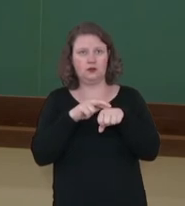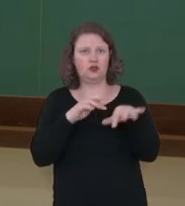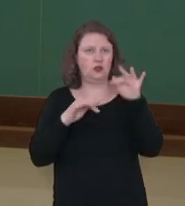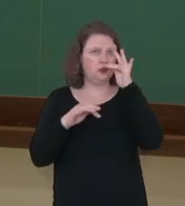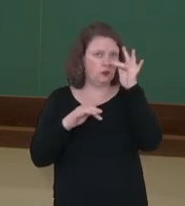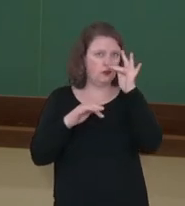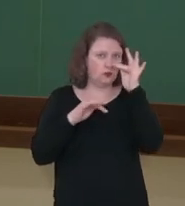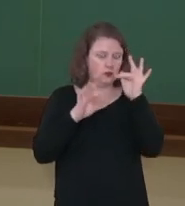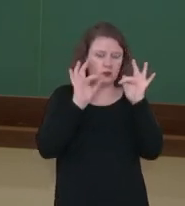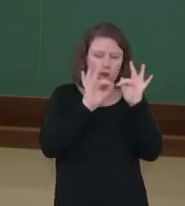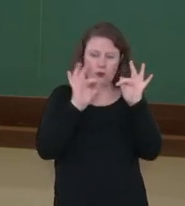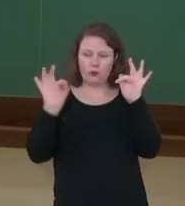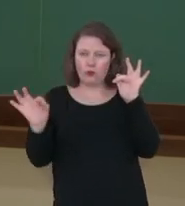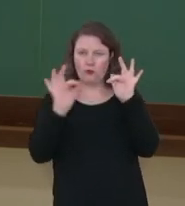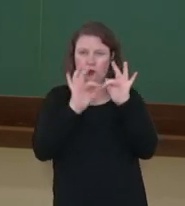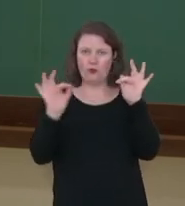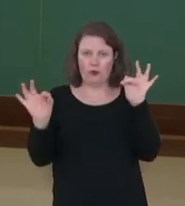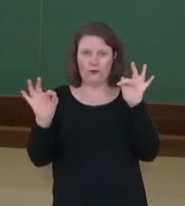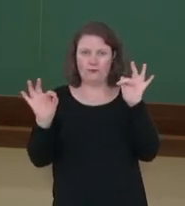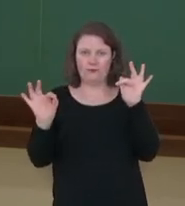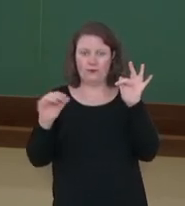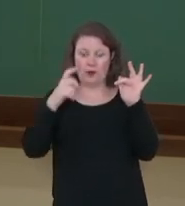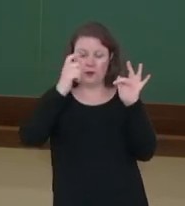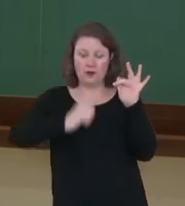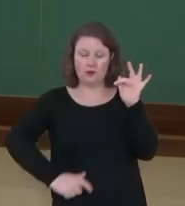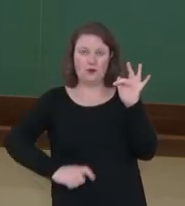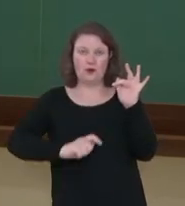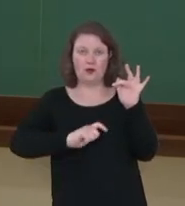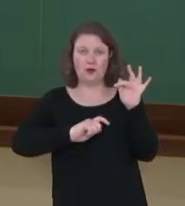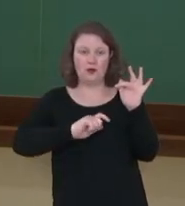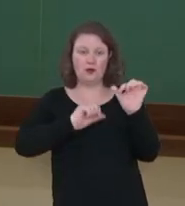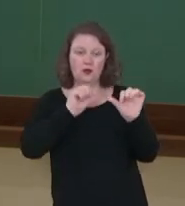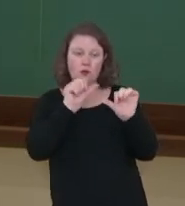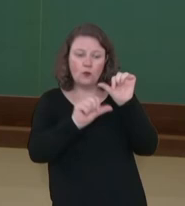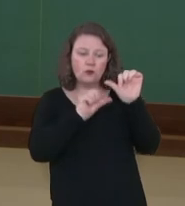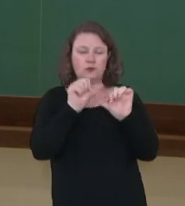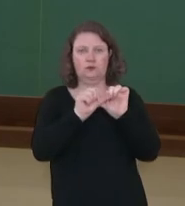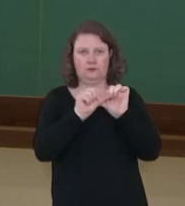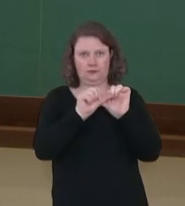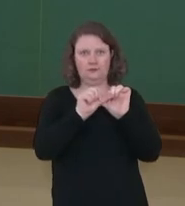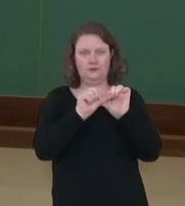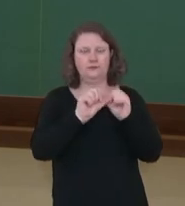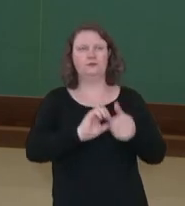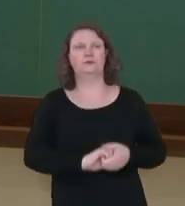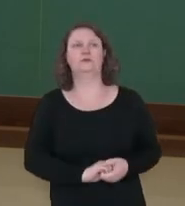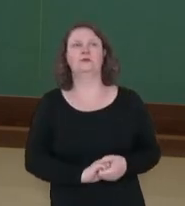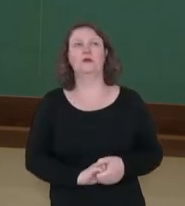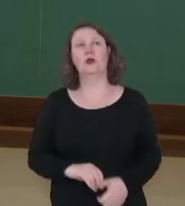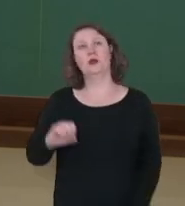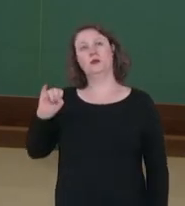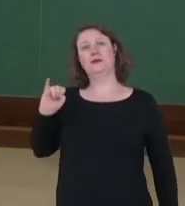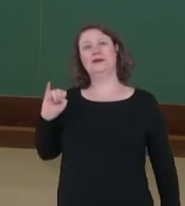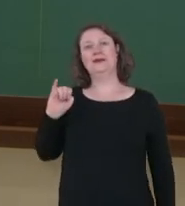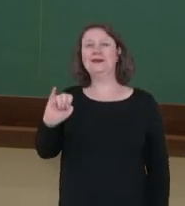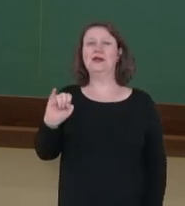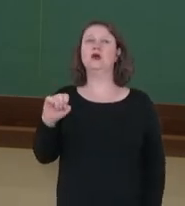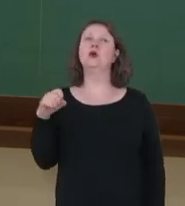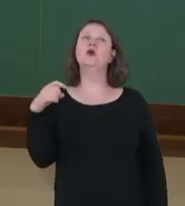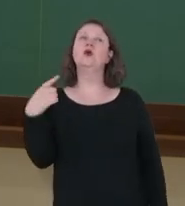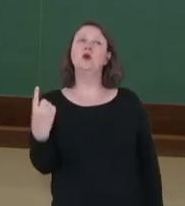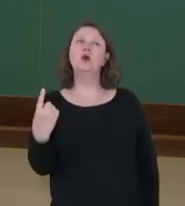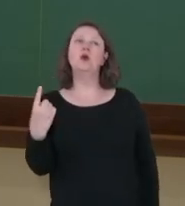uma intervenção humana. Intervenção do Mendel. Quando ele pega um desses indivíduos